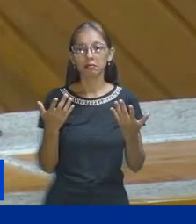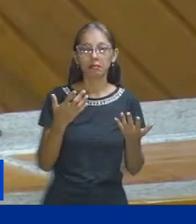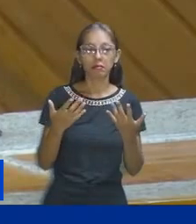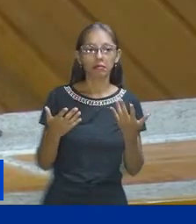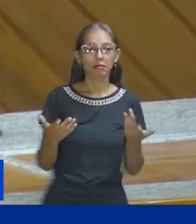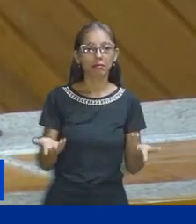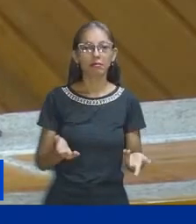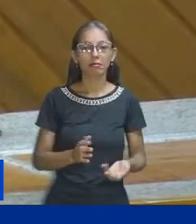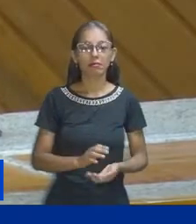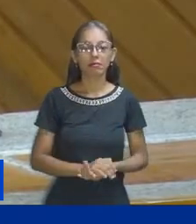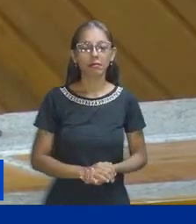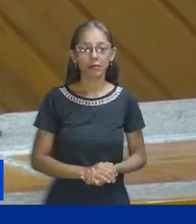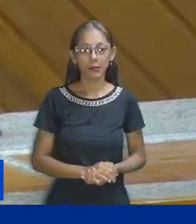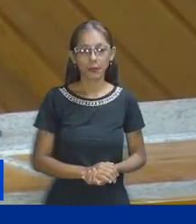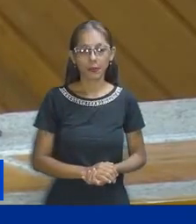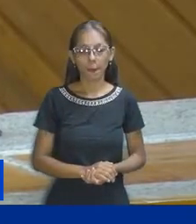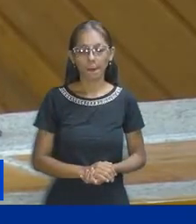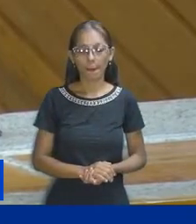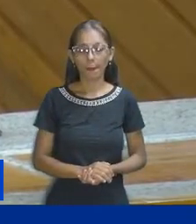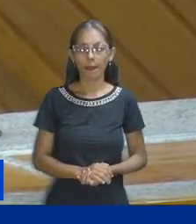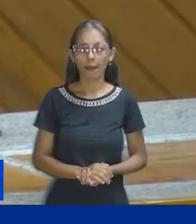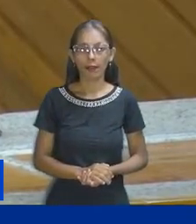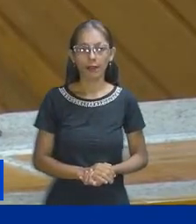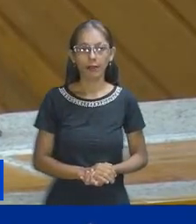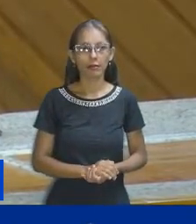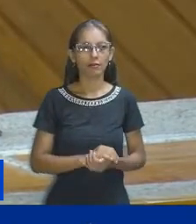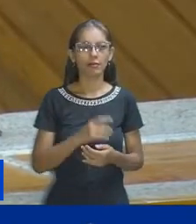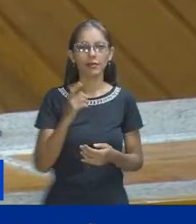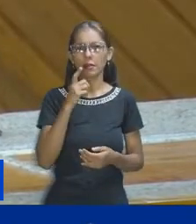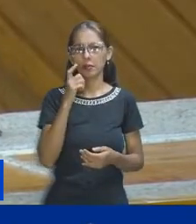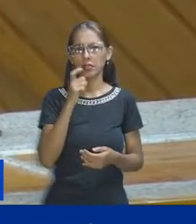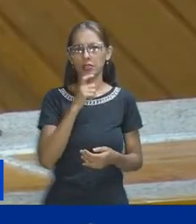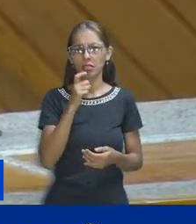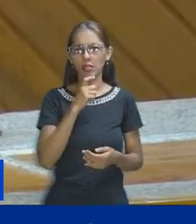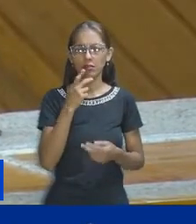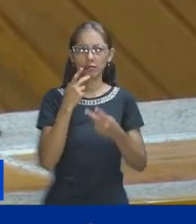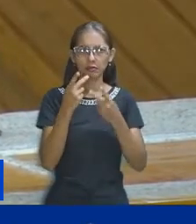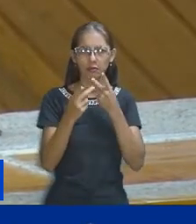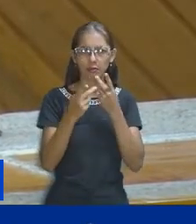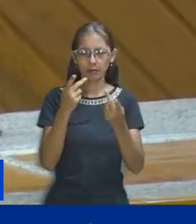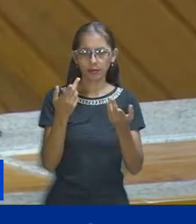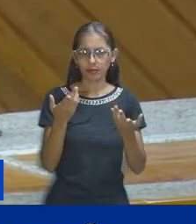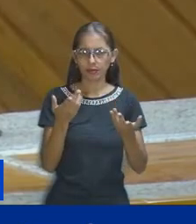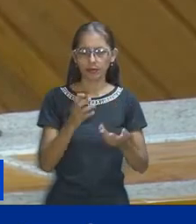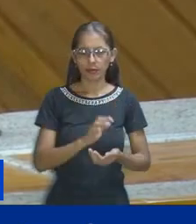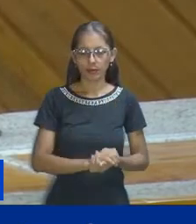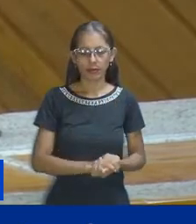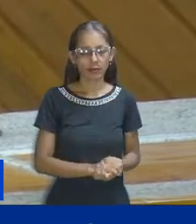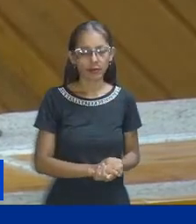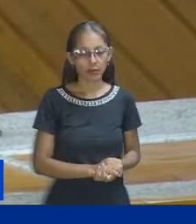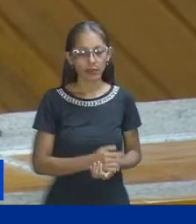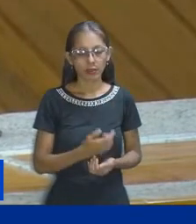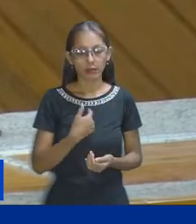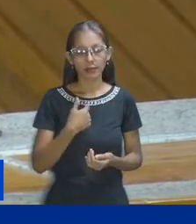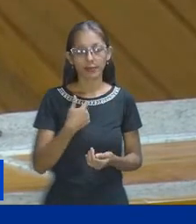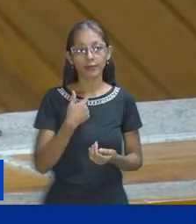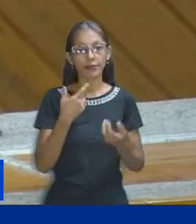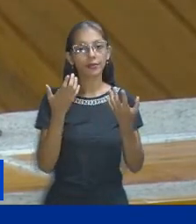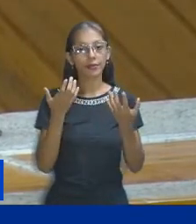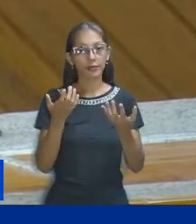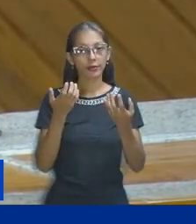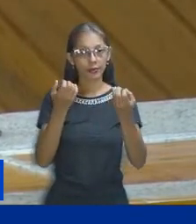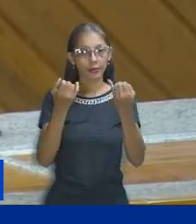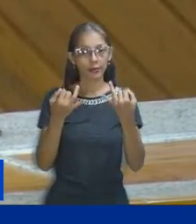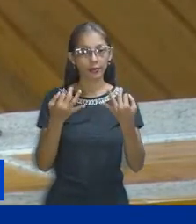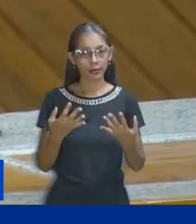mentiroso, algo fantasioso, algo que não fosse verdadeiro. Então, eu só estou querendo destacar esse aspecto para dizer